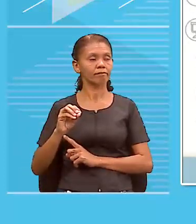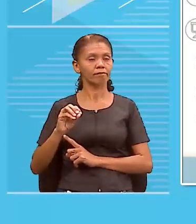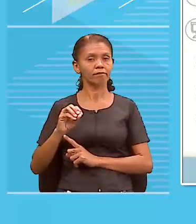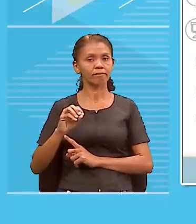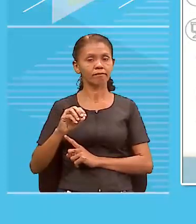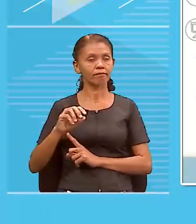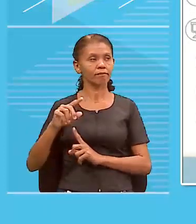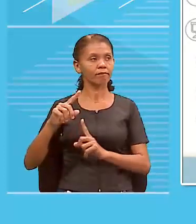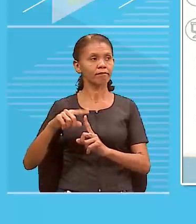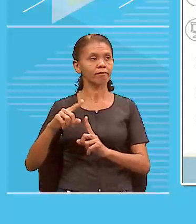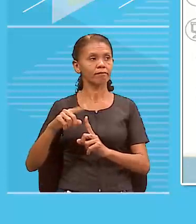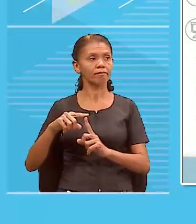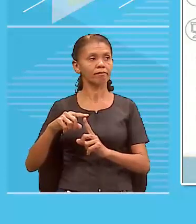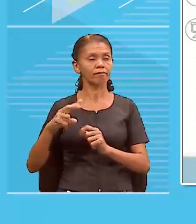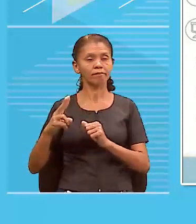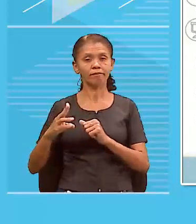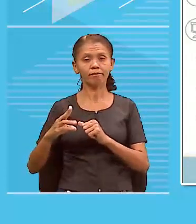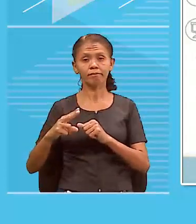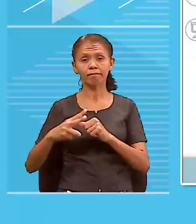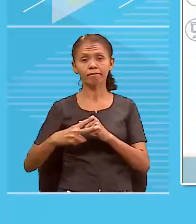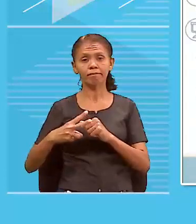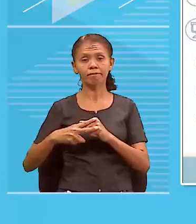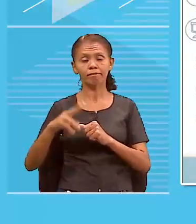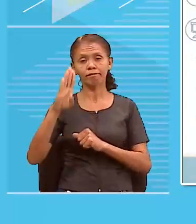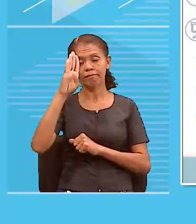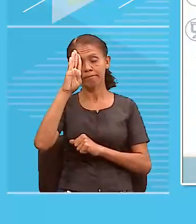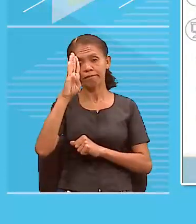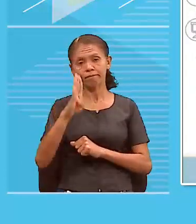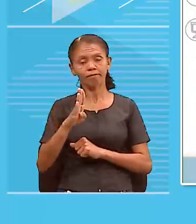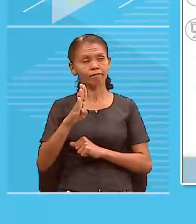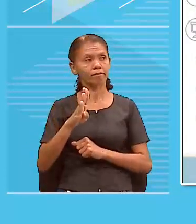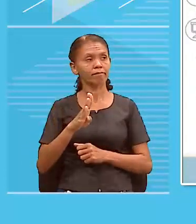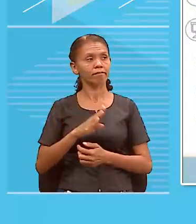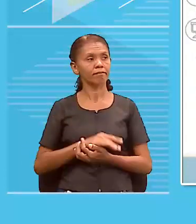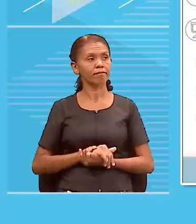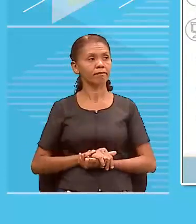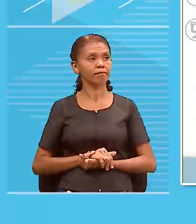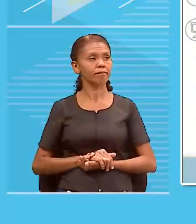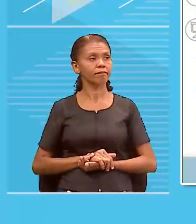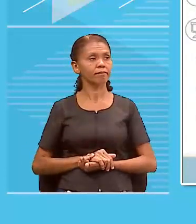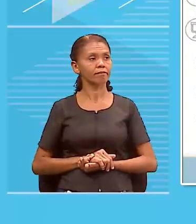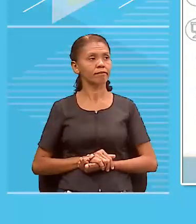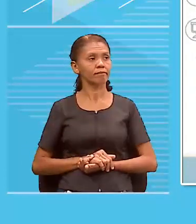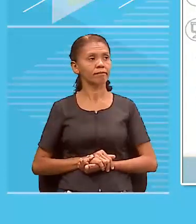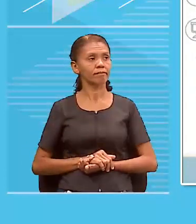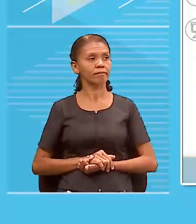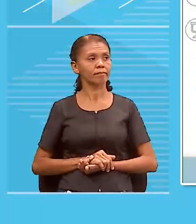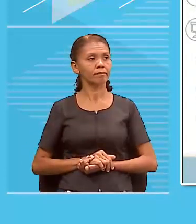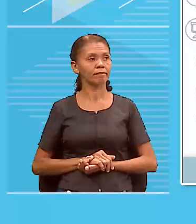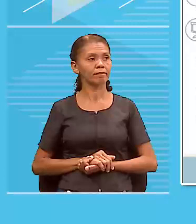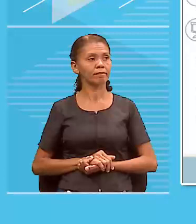modos do verbo principal mentor verbo principal né né